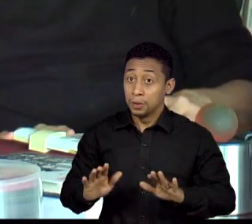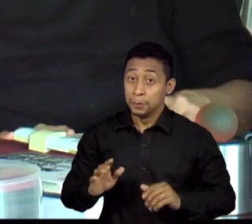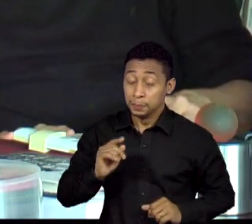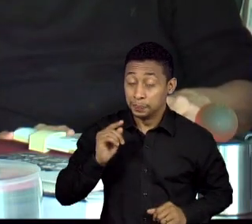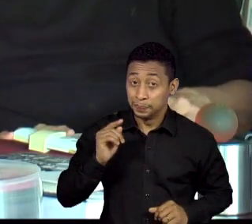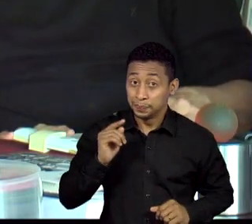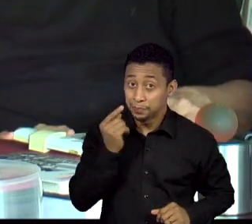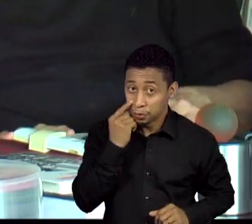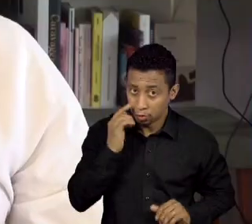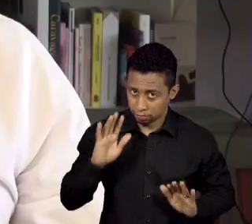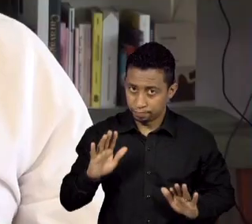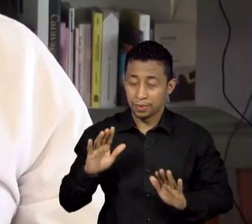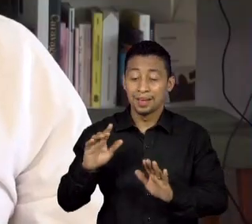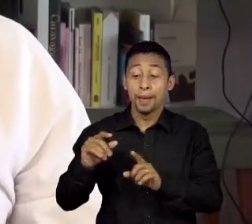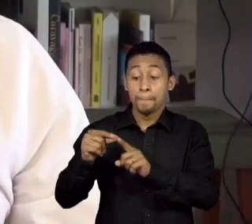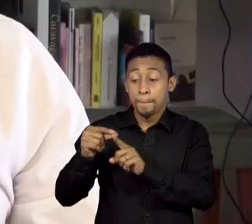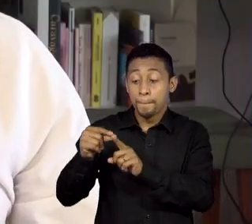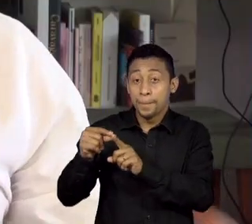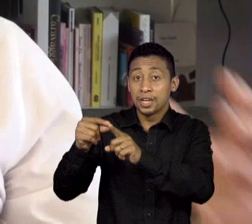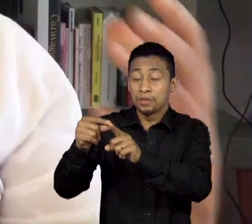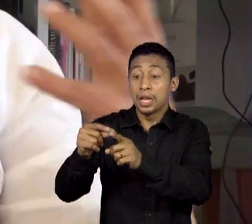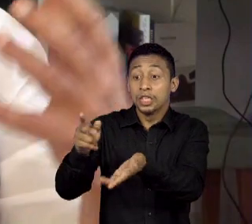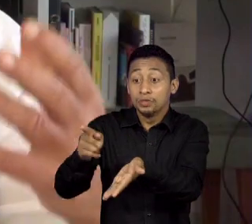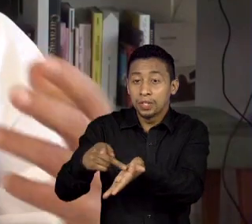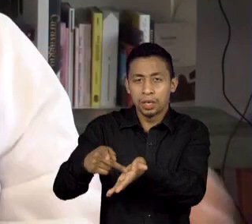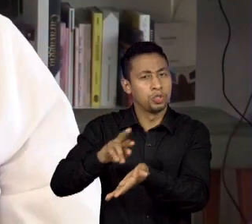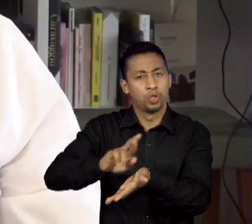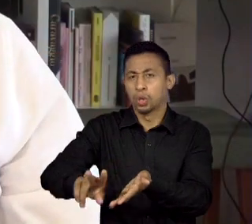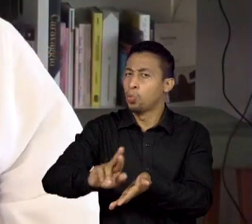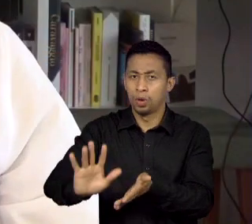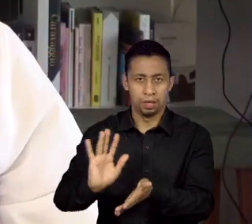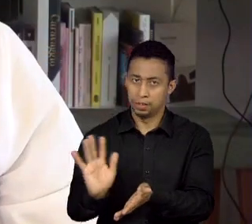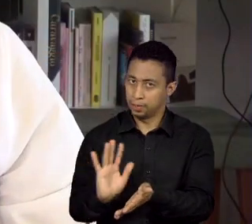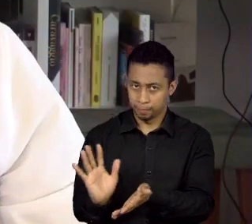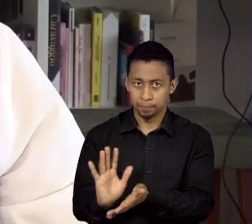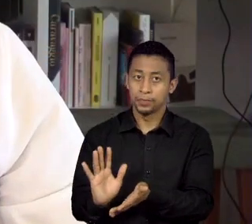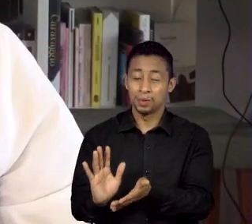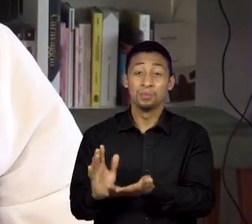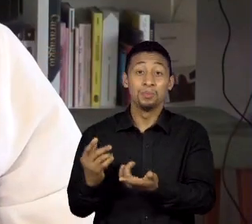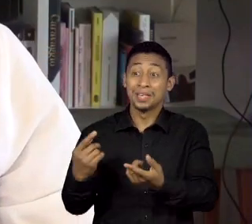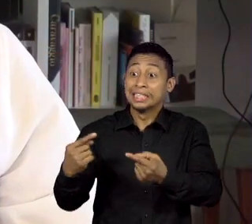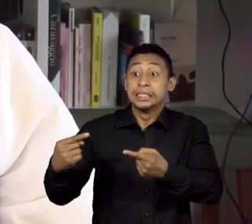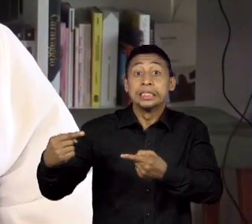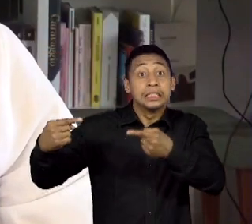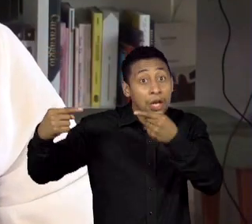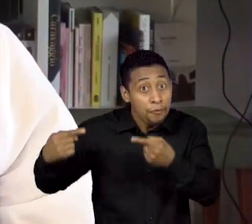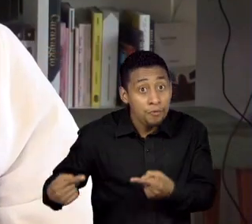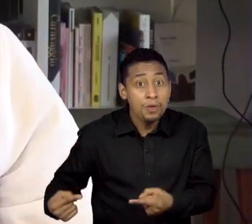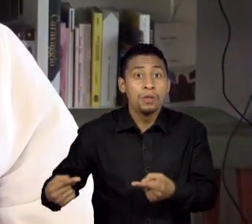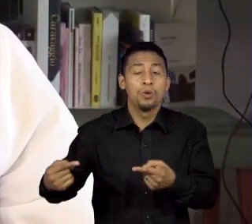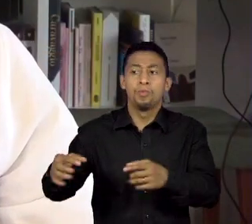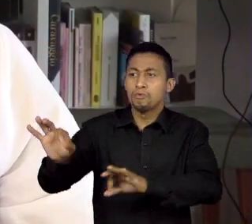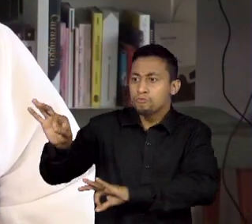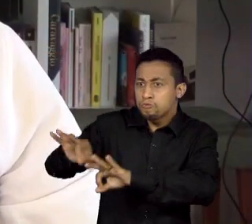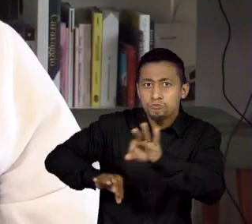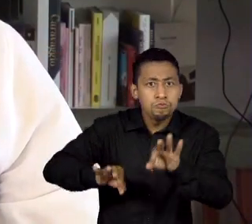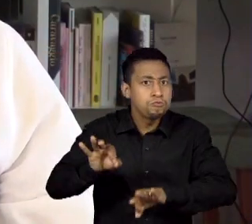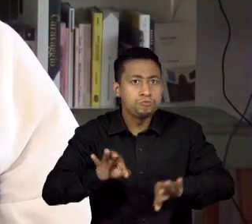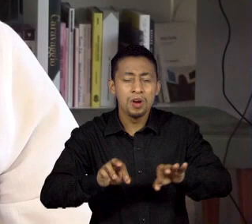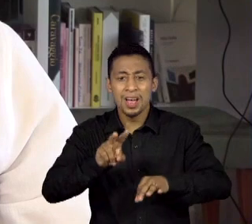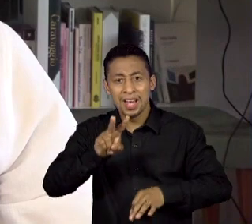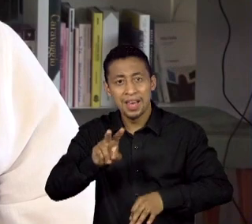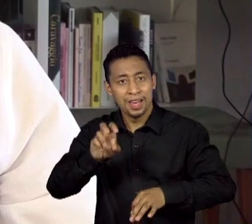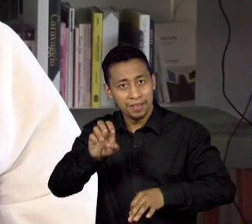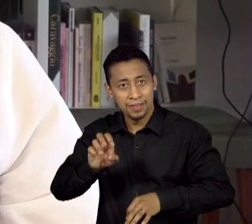não é uma periferia realista, né? Para caber, o grande desafio, digamos, da direção e da arte, da figurina, enfim,